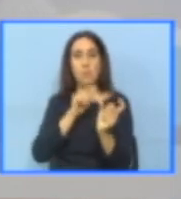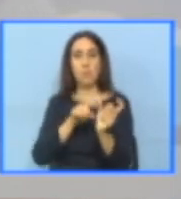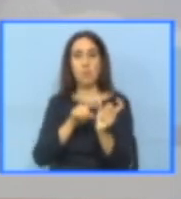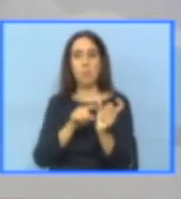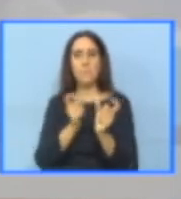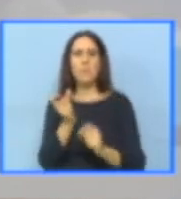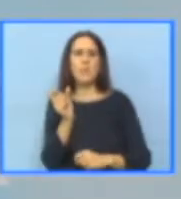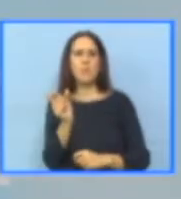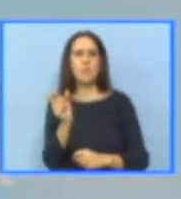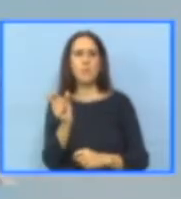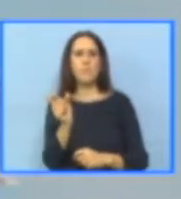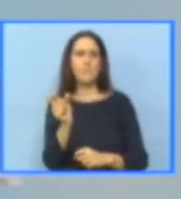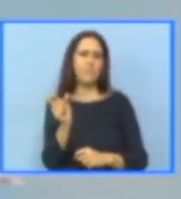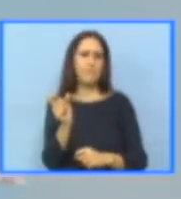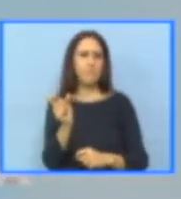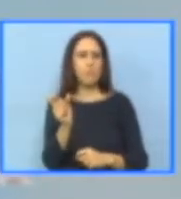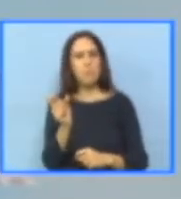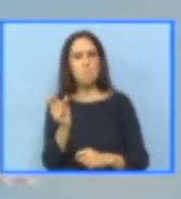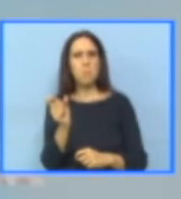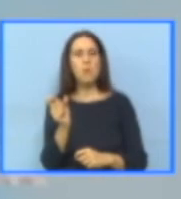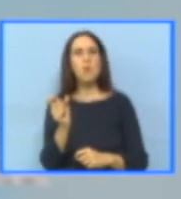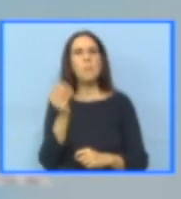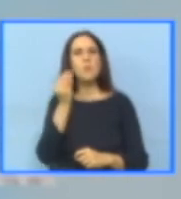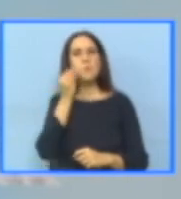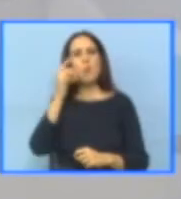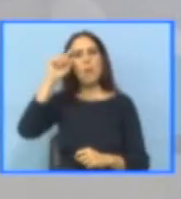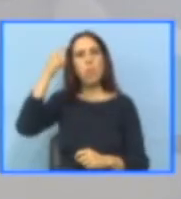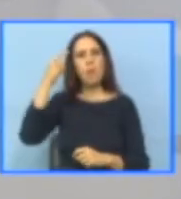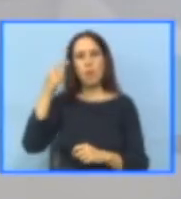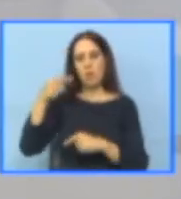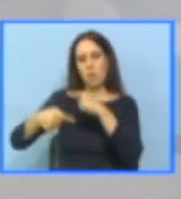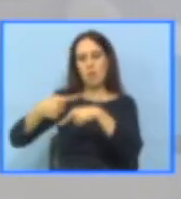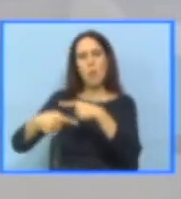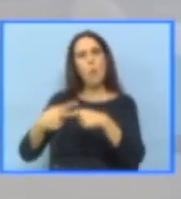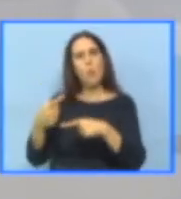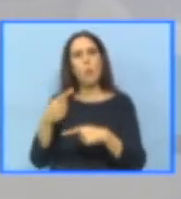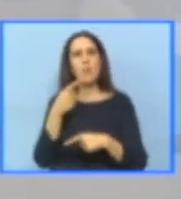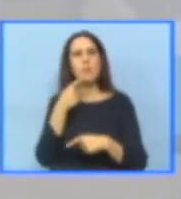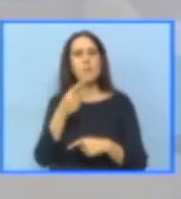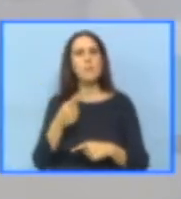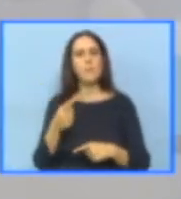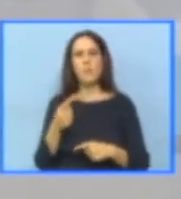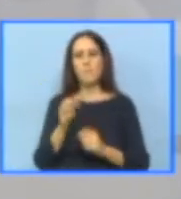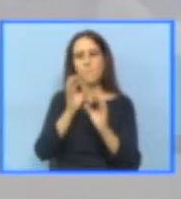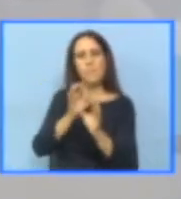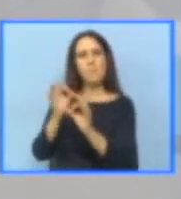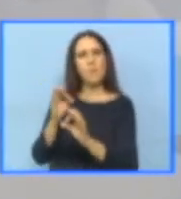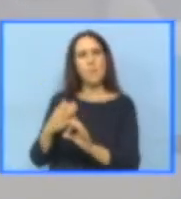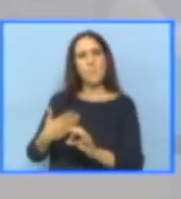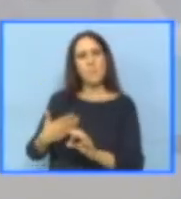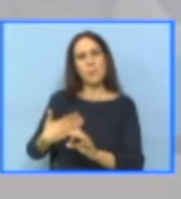um termo mais próximo da filantropia ou da beneficência. E